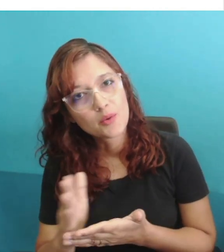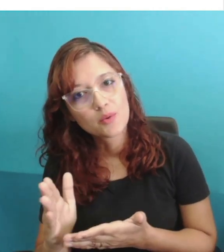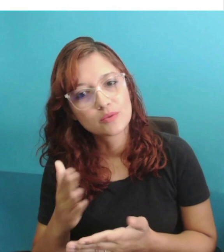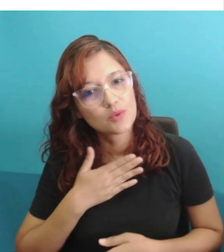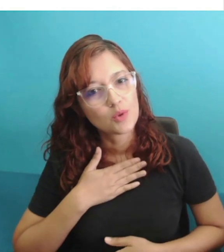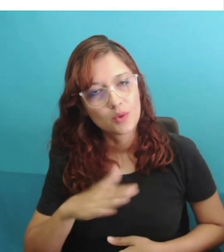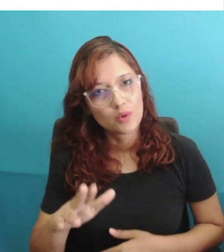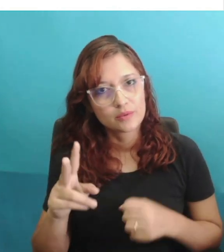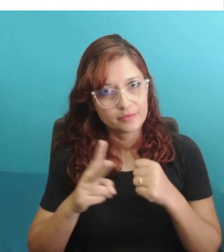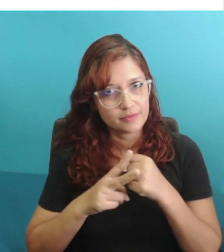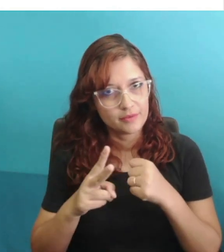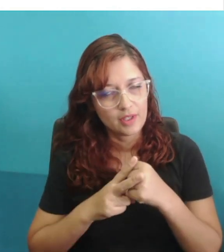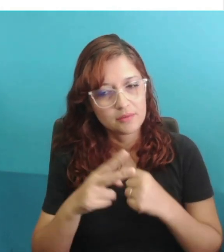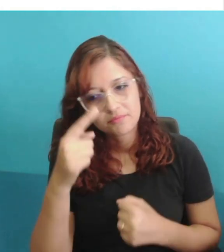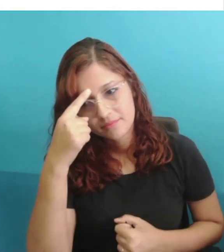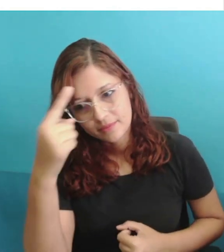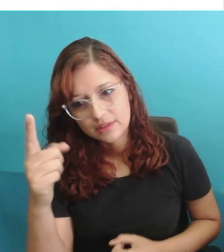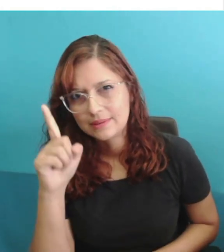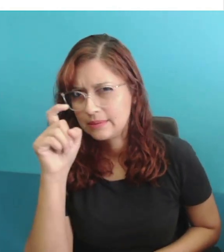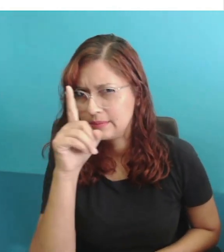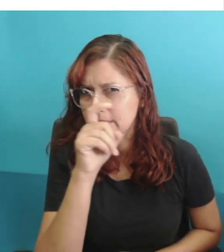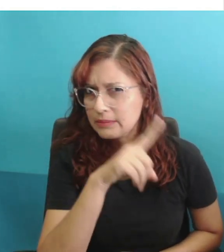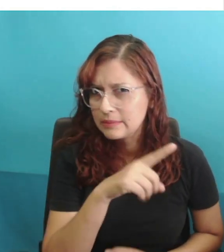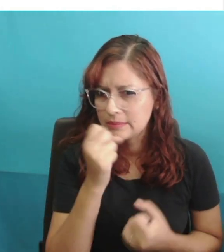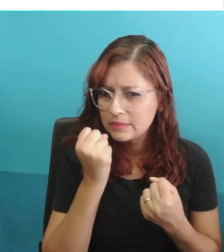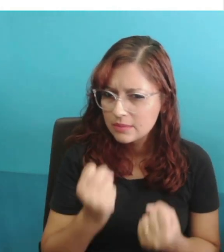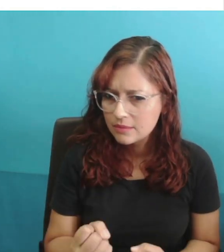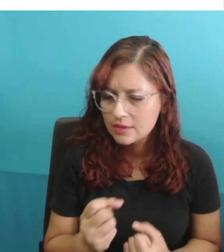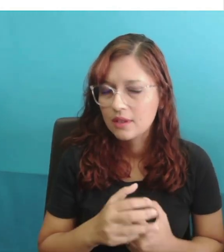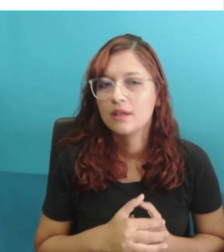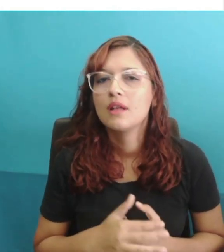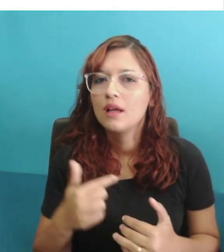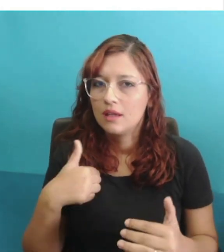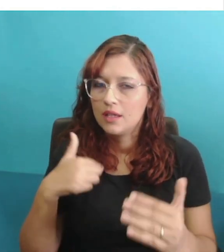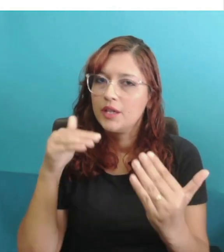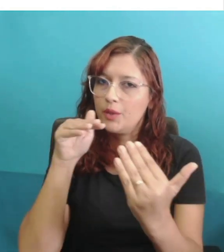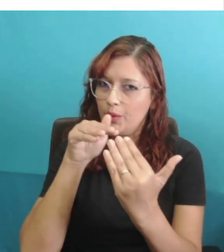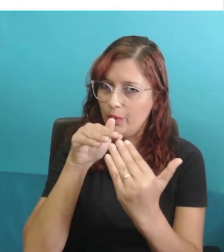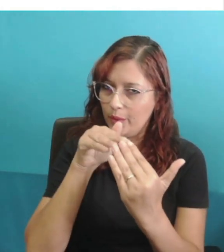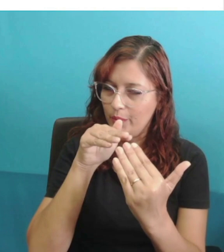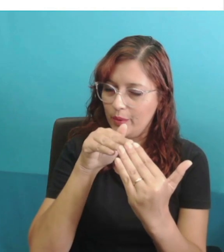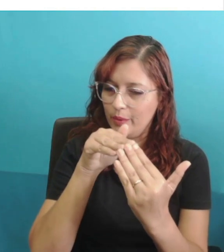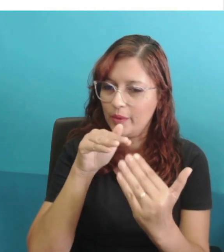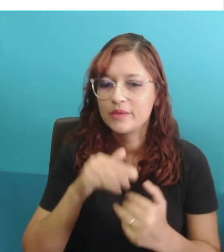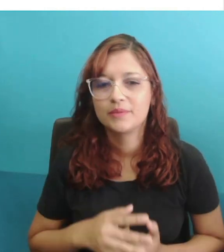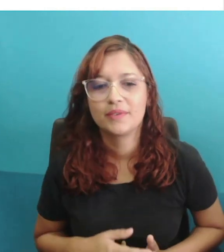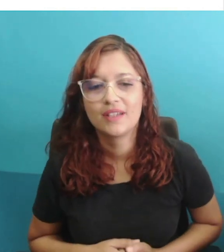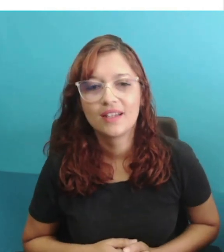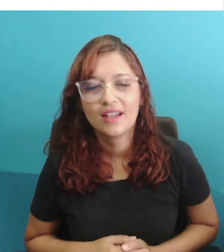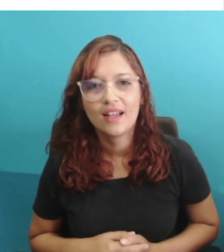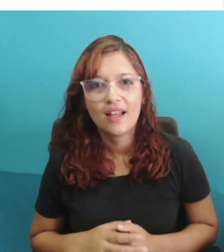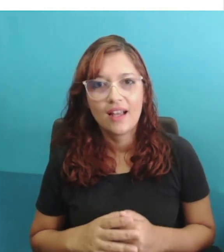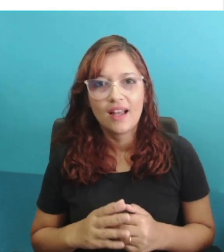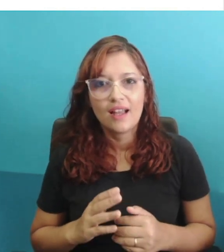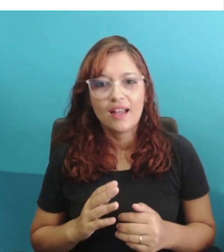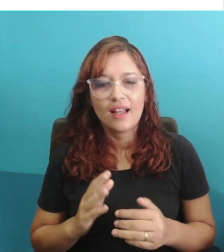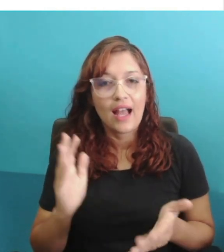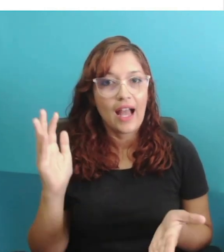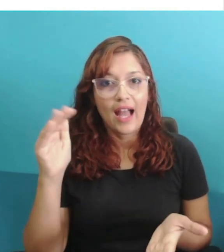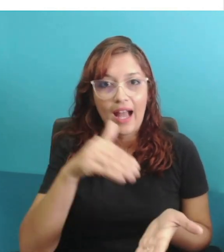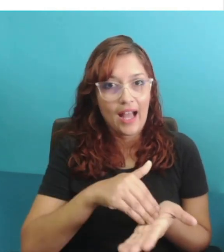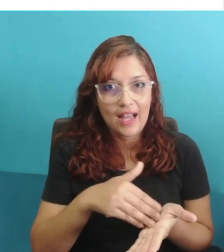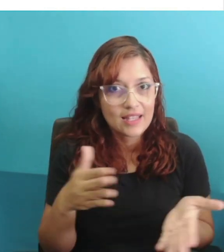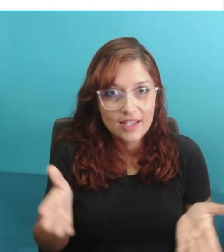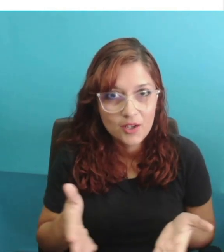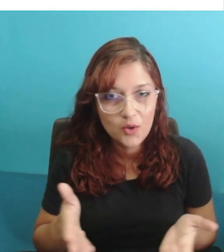Eu sei, alguns não gostam de verbo, pensam que é muito difícil, e eu concordo.